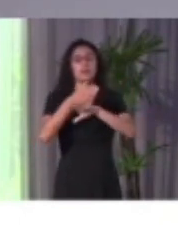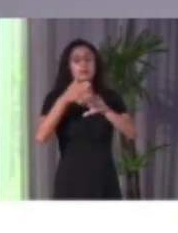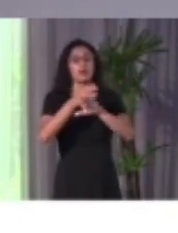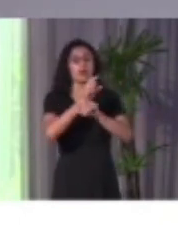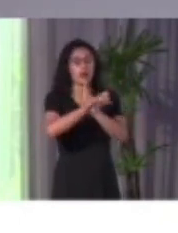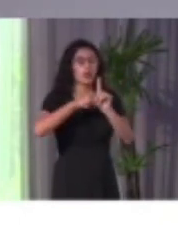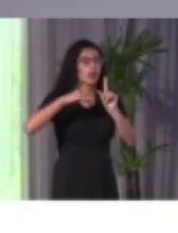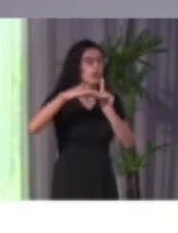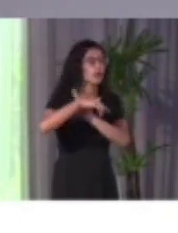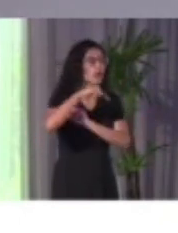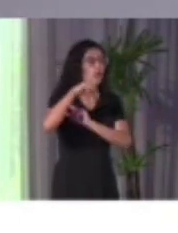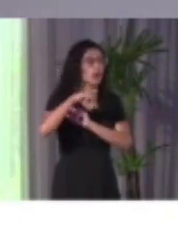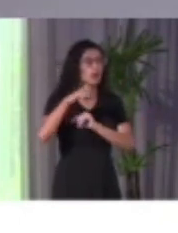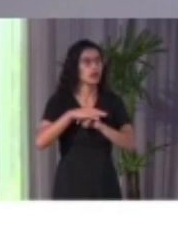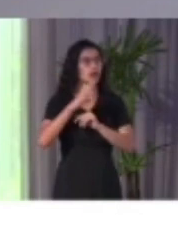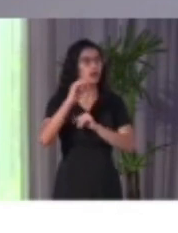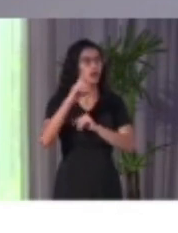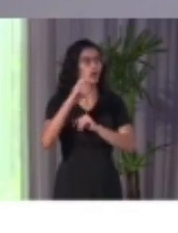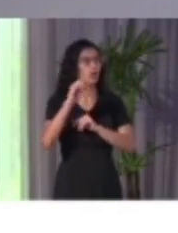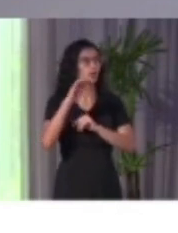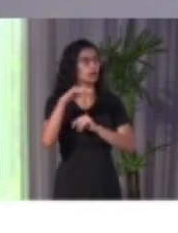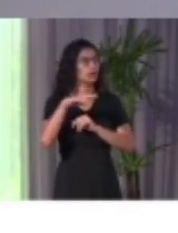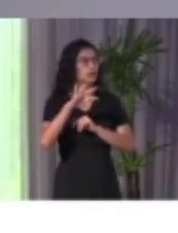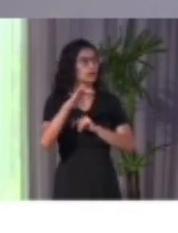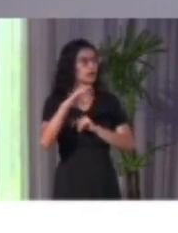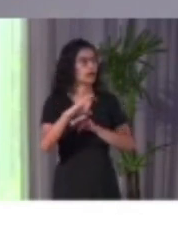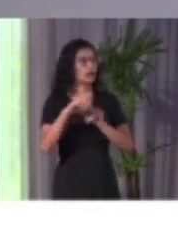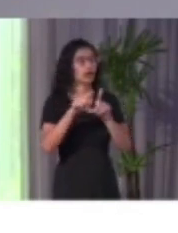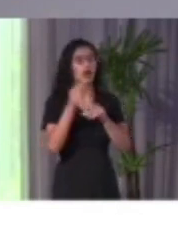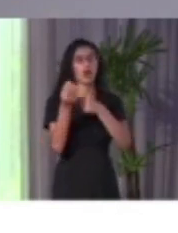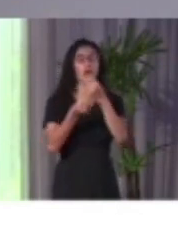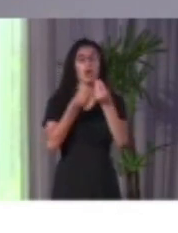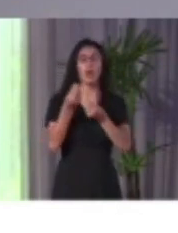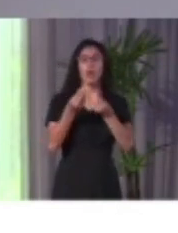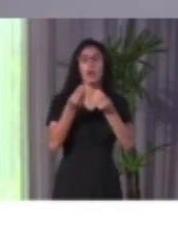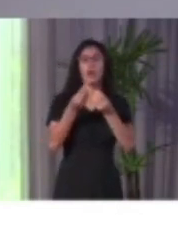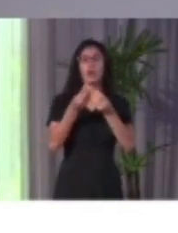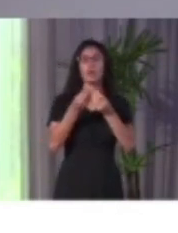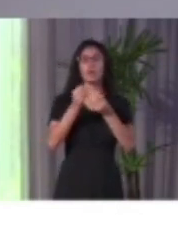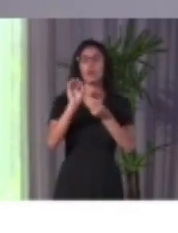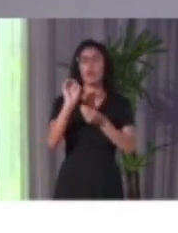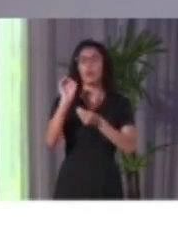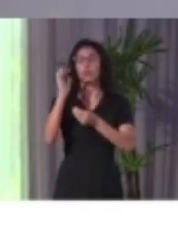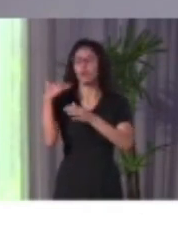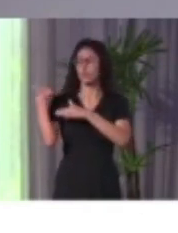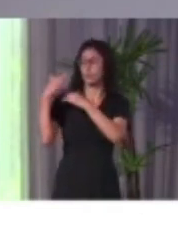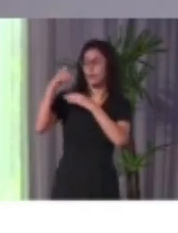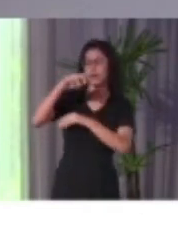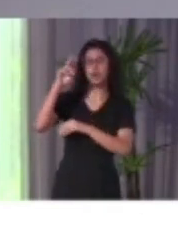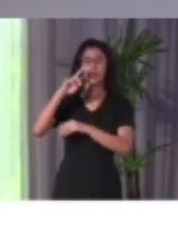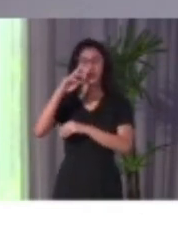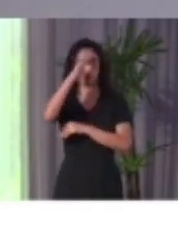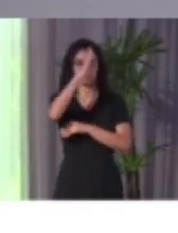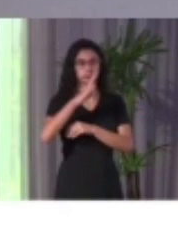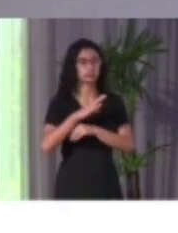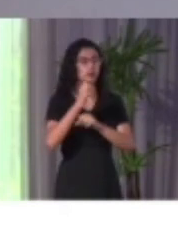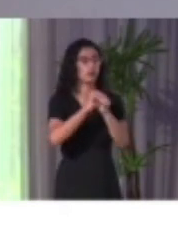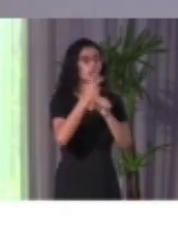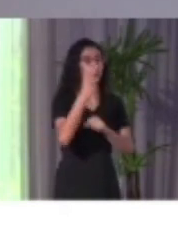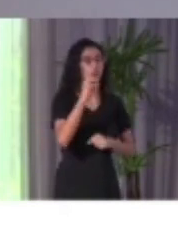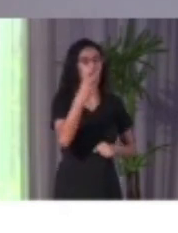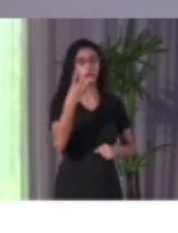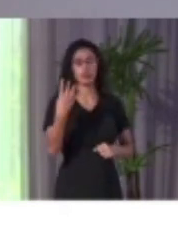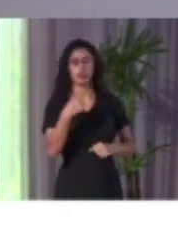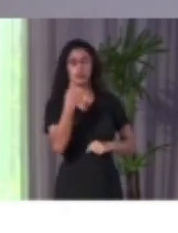social aqui na Conitec, falando de como que as consultas públicas, né, histórico aqui no Brasil, em 2014